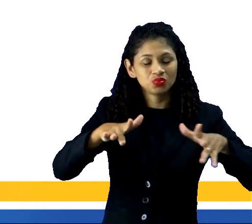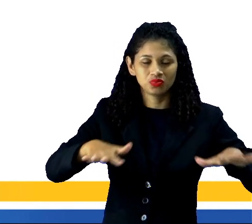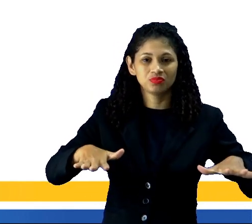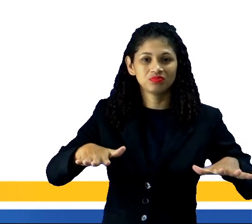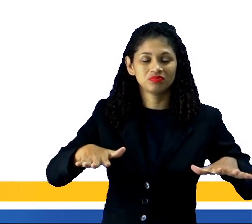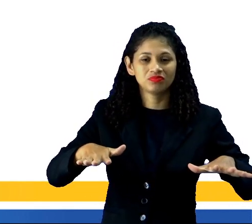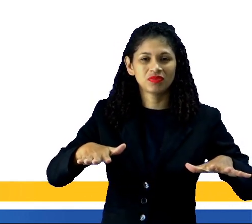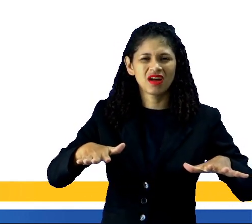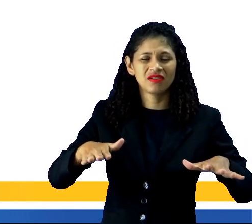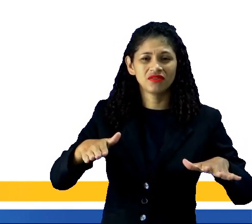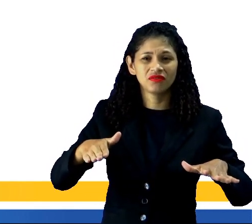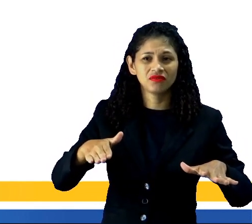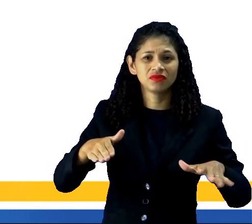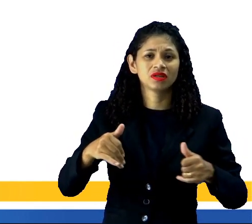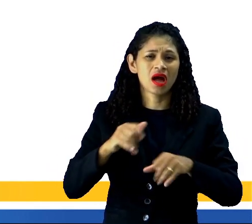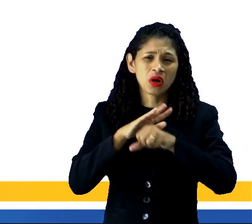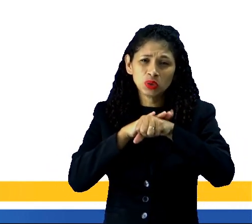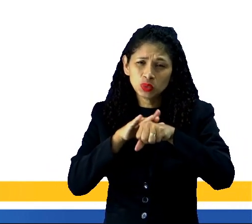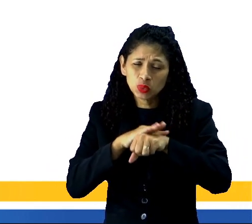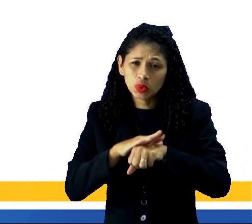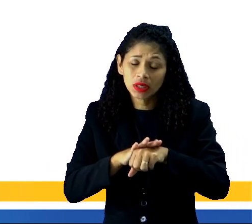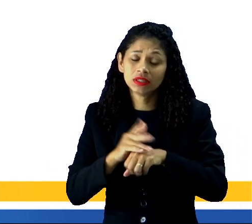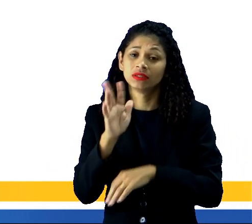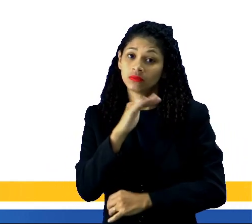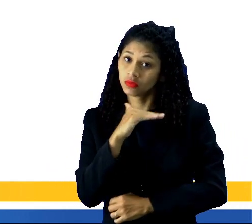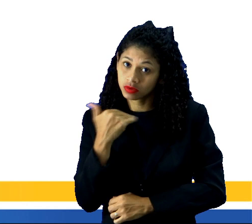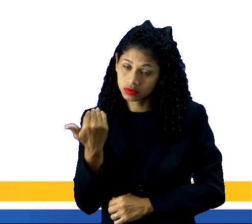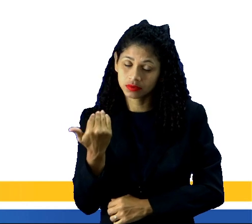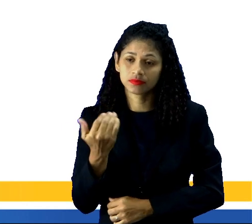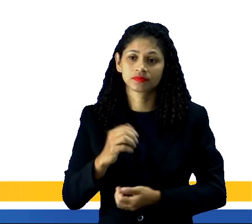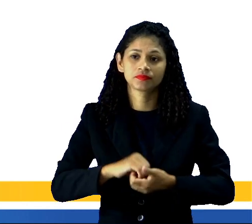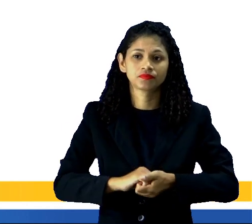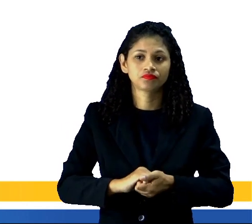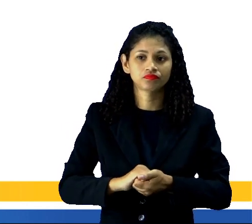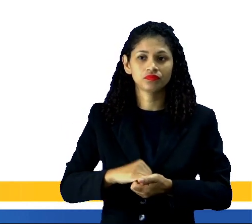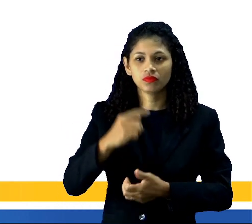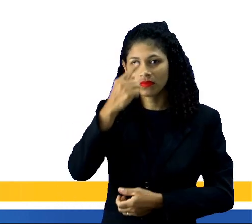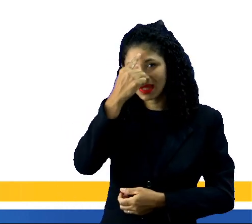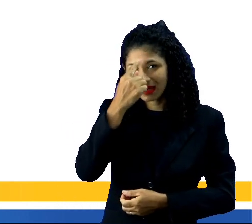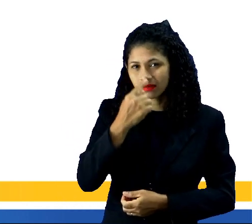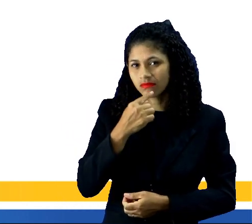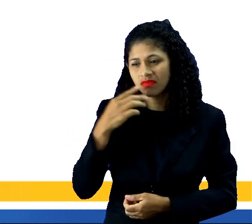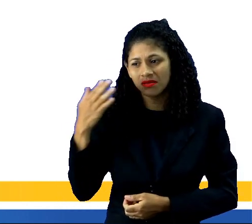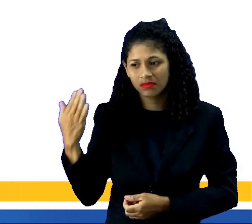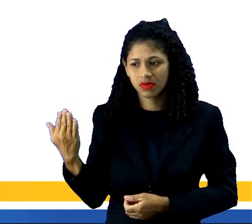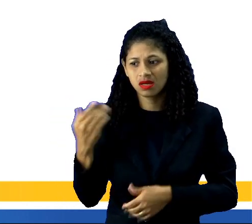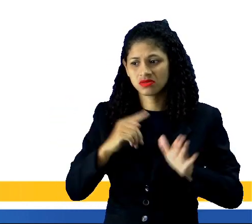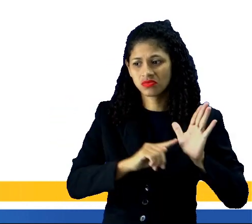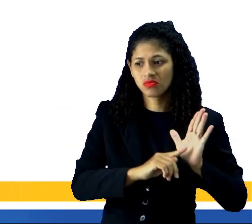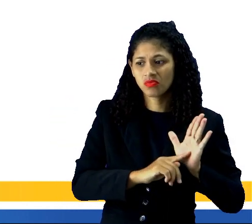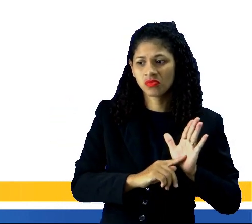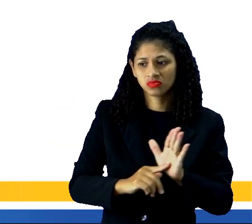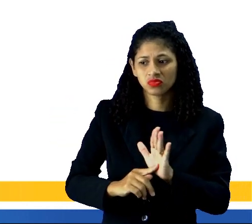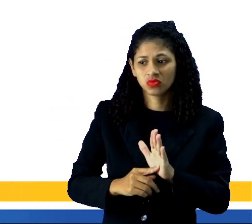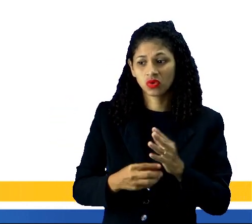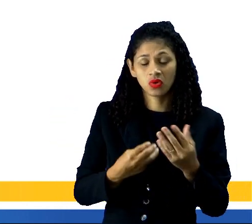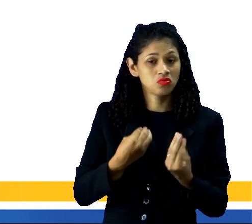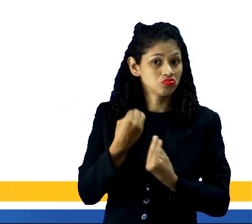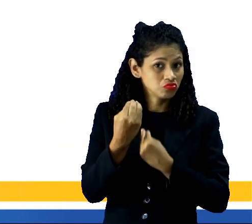Observe aí a gravura, né, os tonéis de água, né, que ocupavam a maior parte